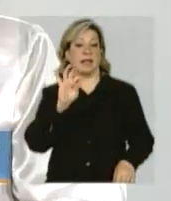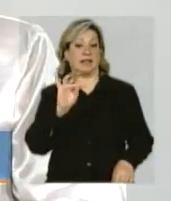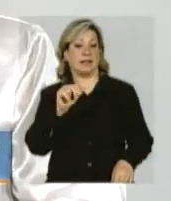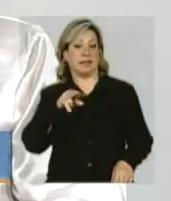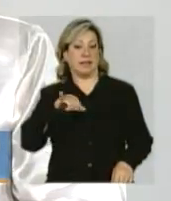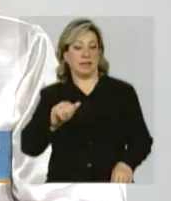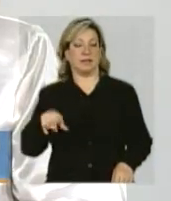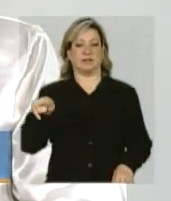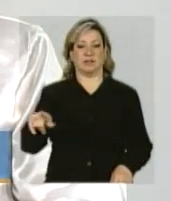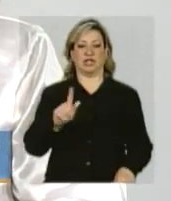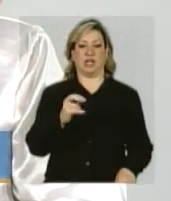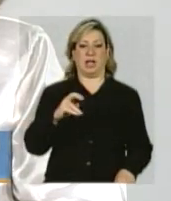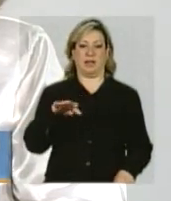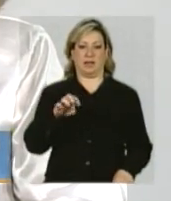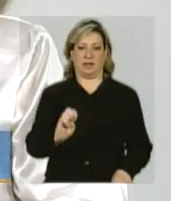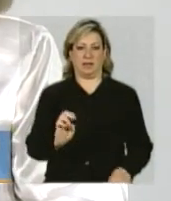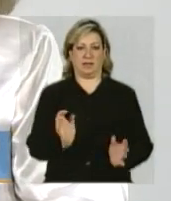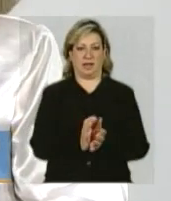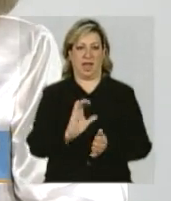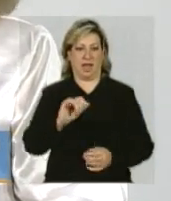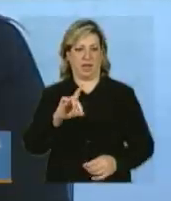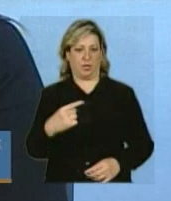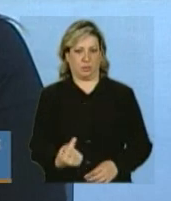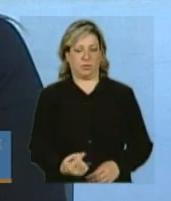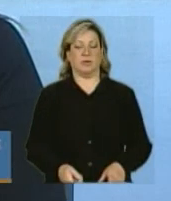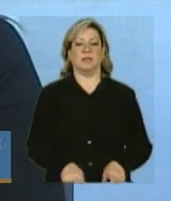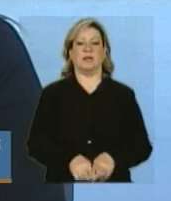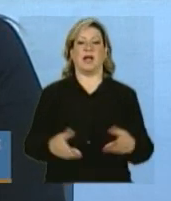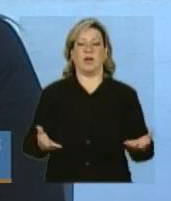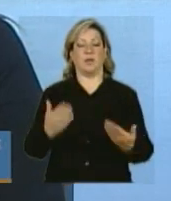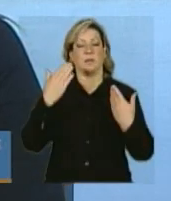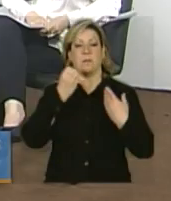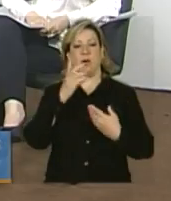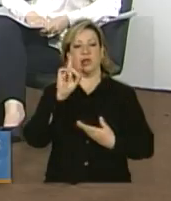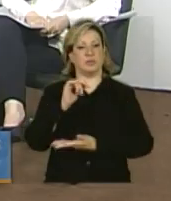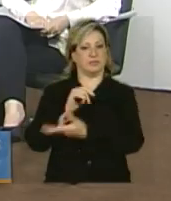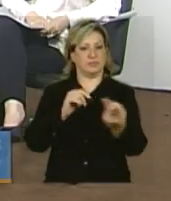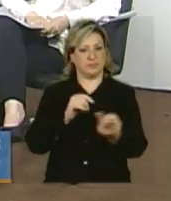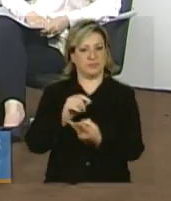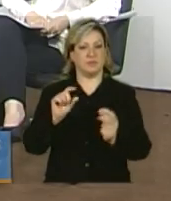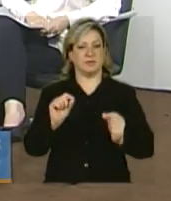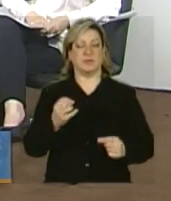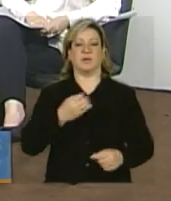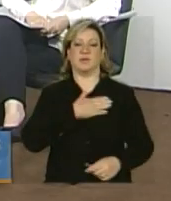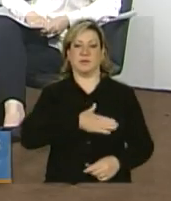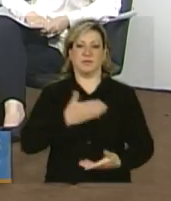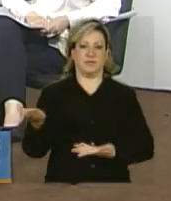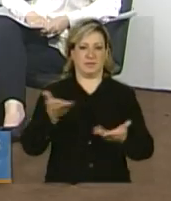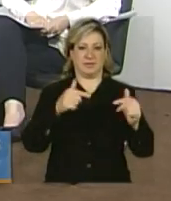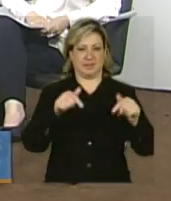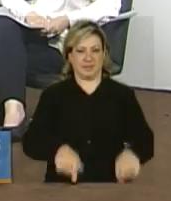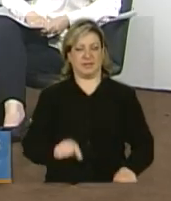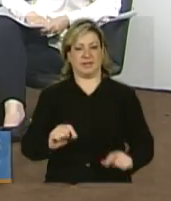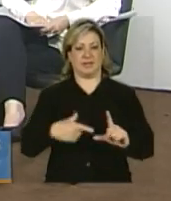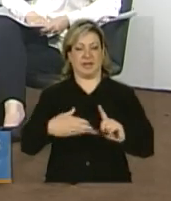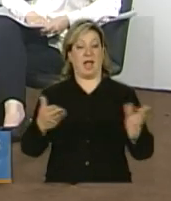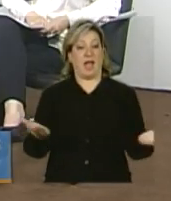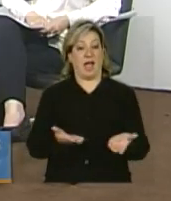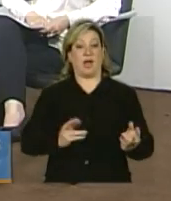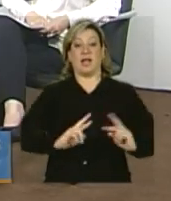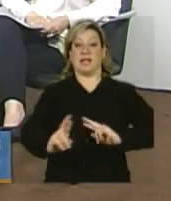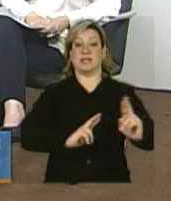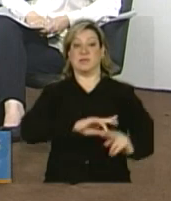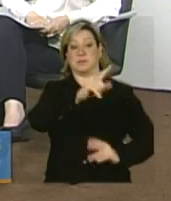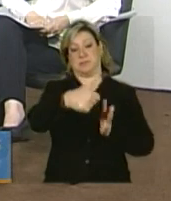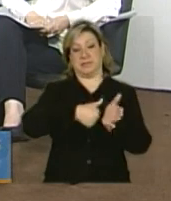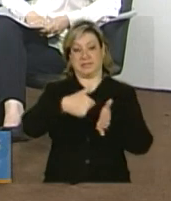de cadastro único. Bom dia a vocês, muito obrigada pela participação com a gente aqui na teleconferência e agora é hora de